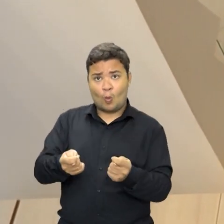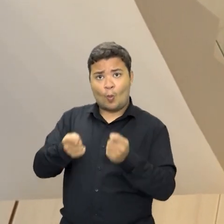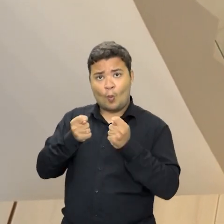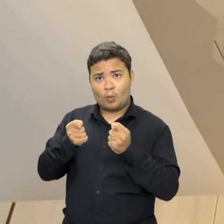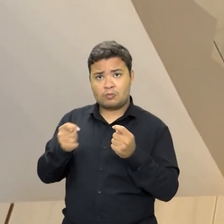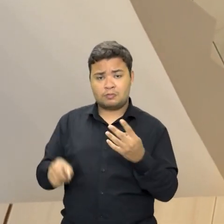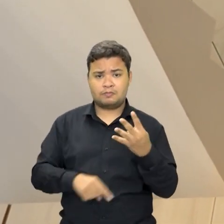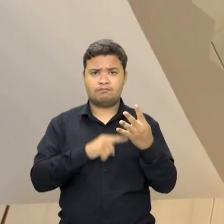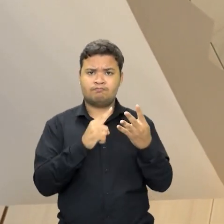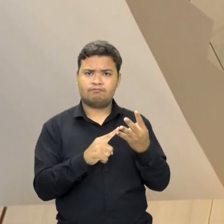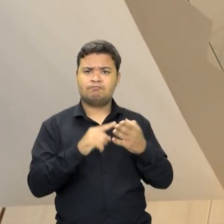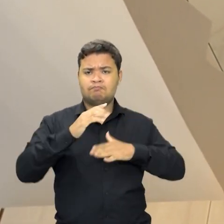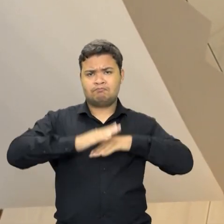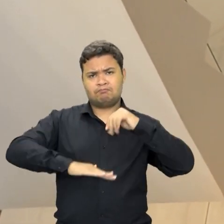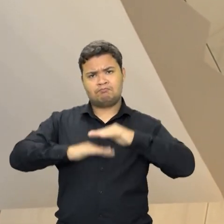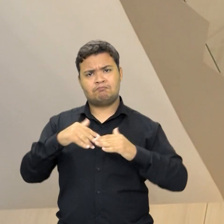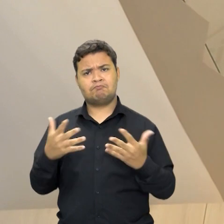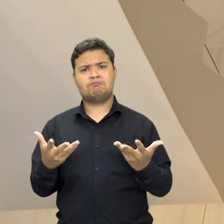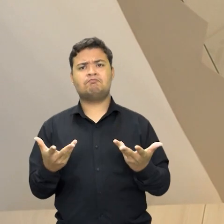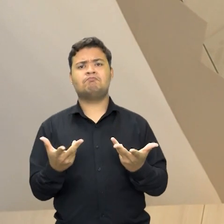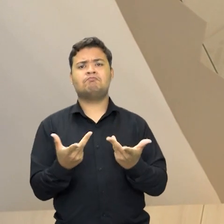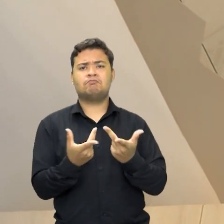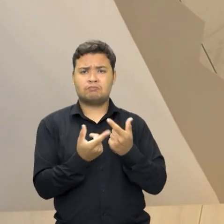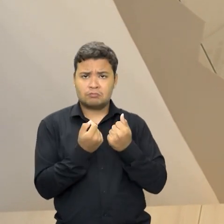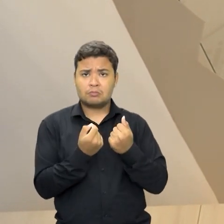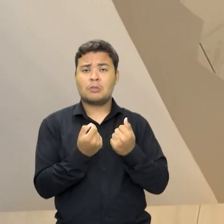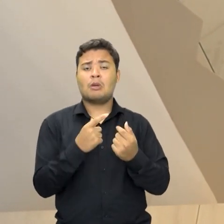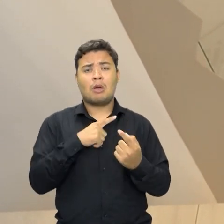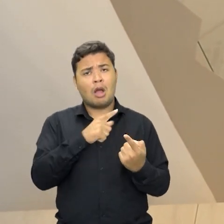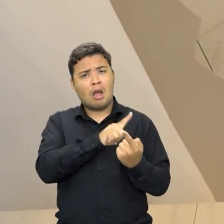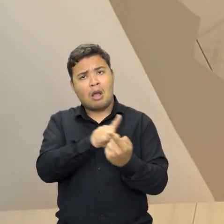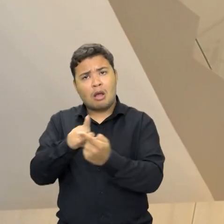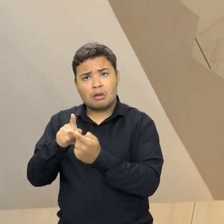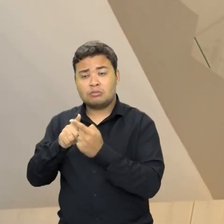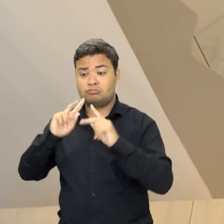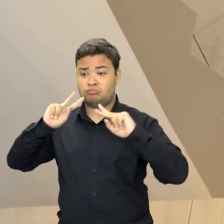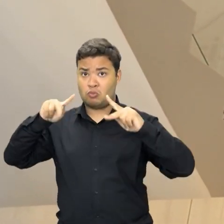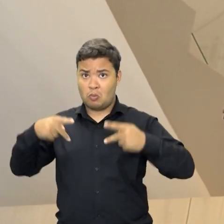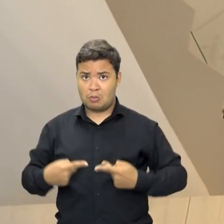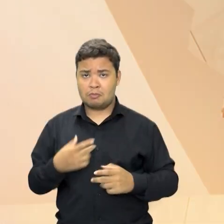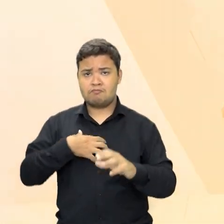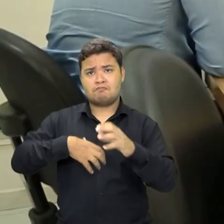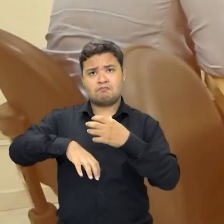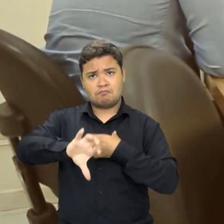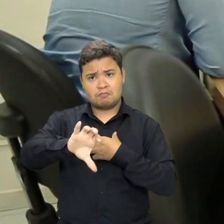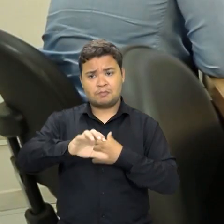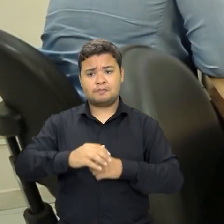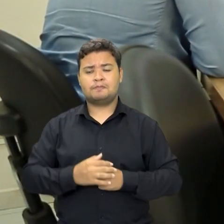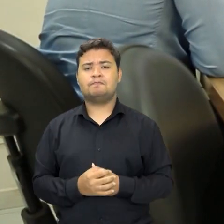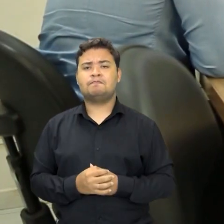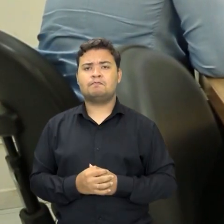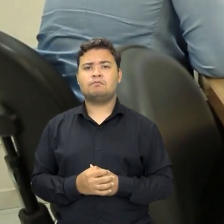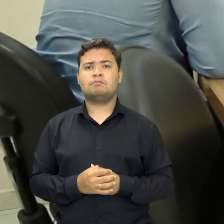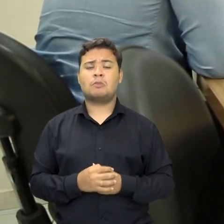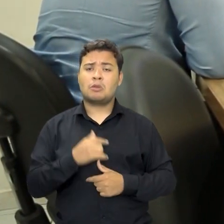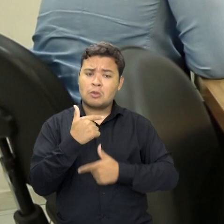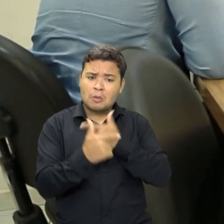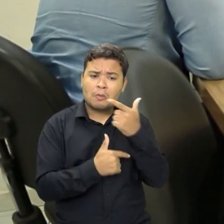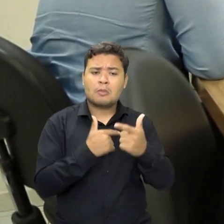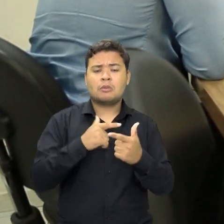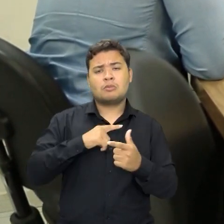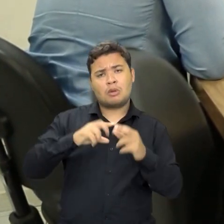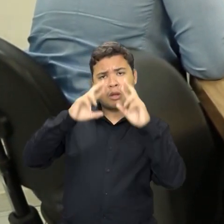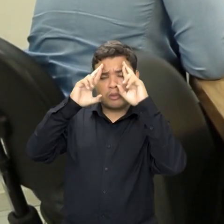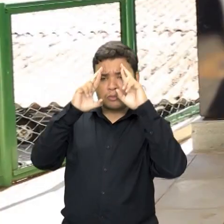de custos, eficiência e eficácia em uma assistência humanizada. Assim, ela atua com